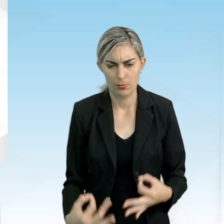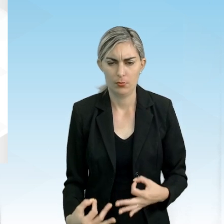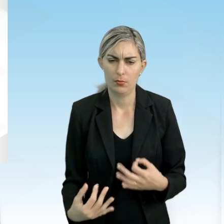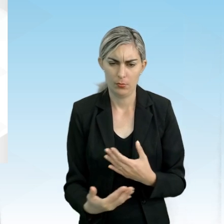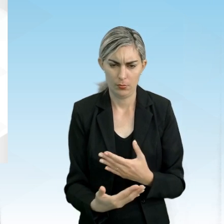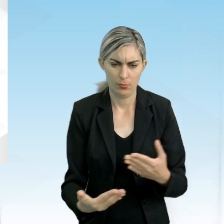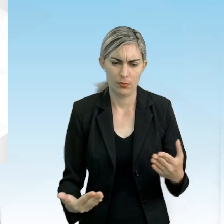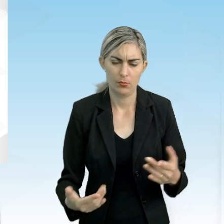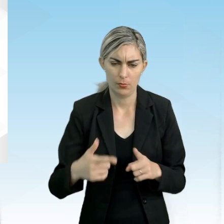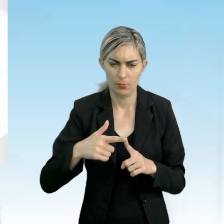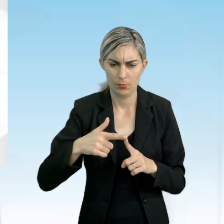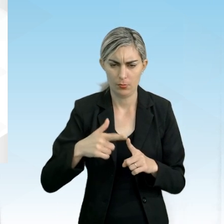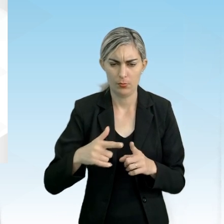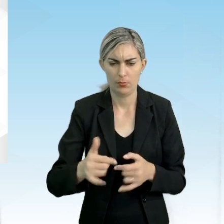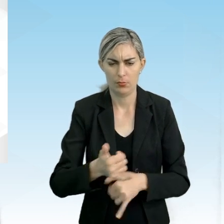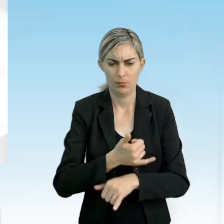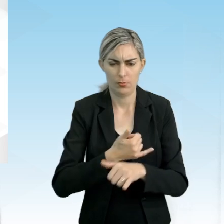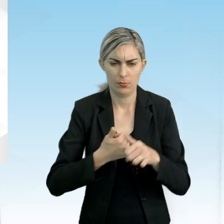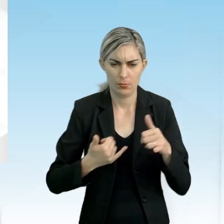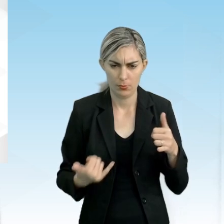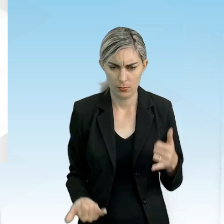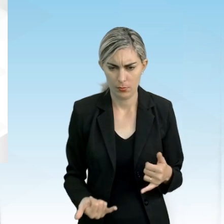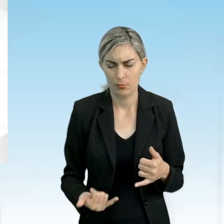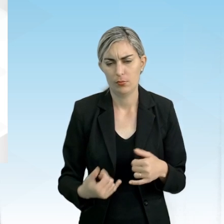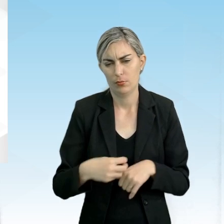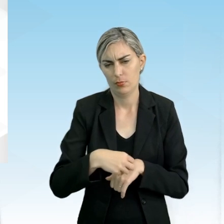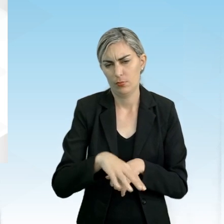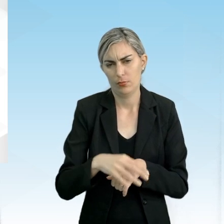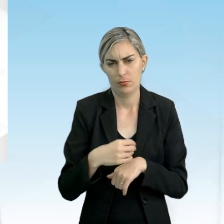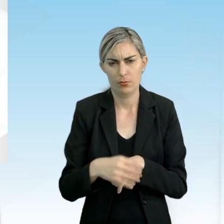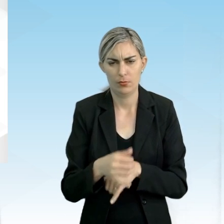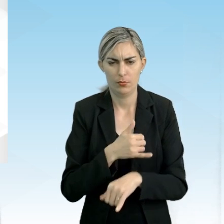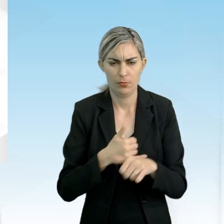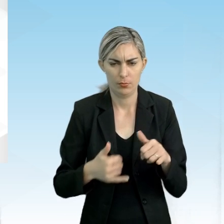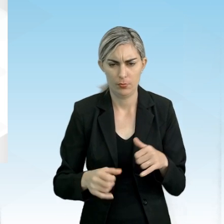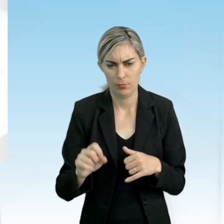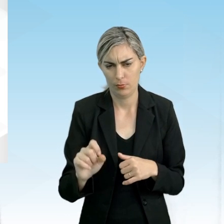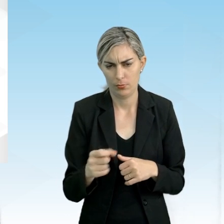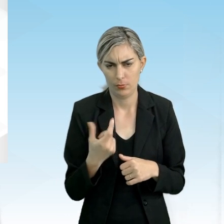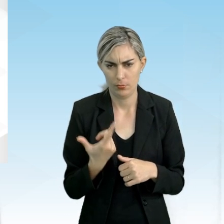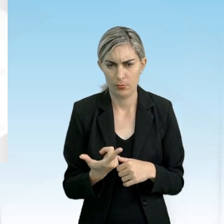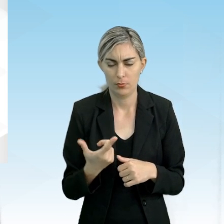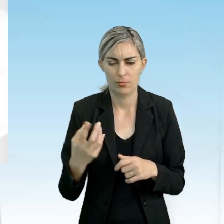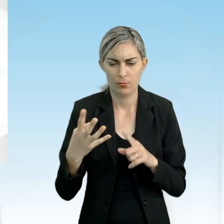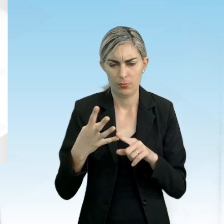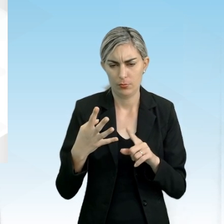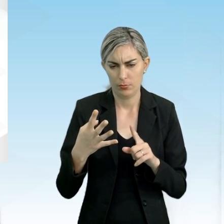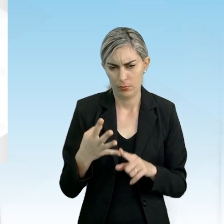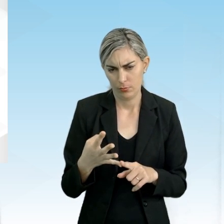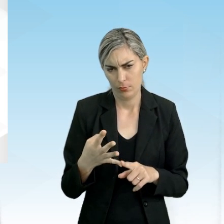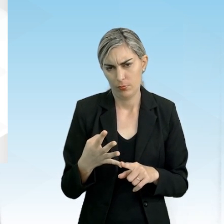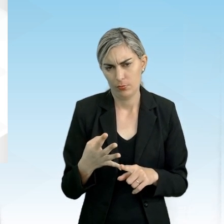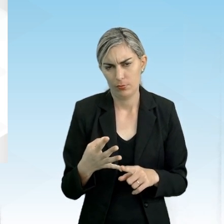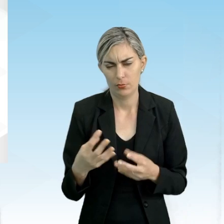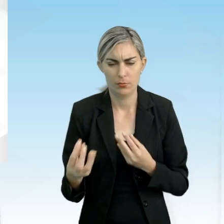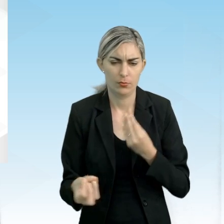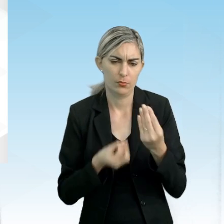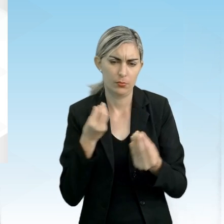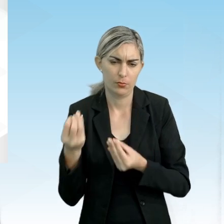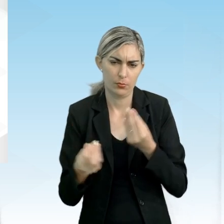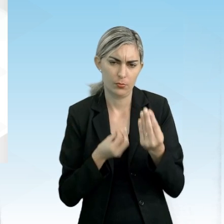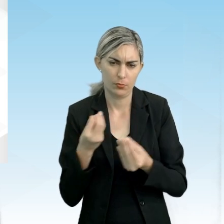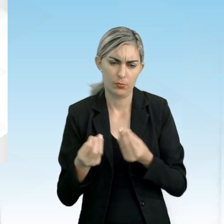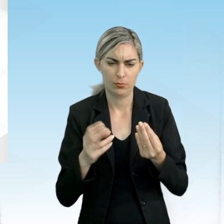esse tipo de energia quando se trata de energia solar a nossa quarta questão não é como